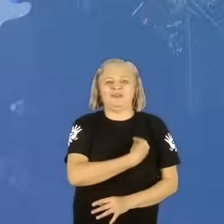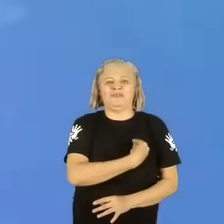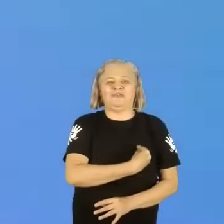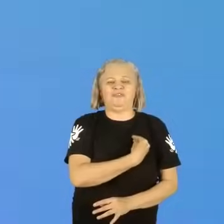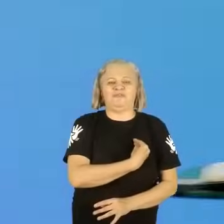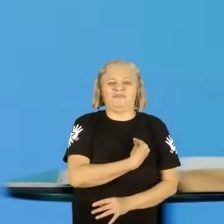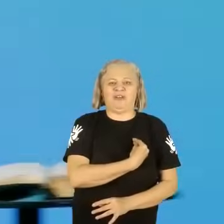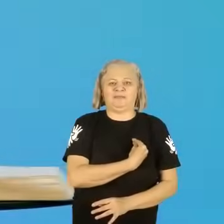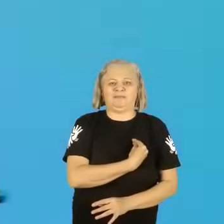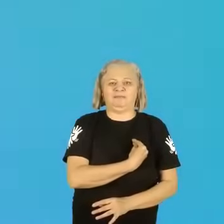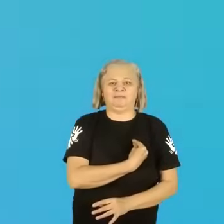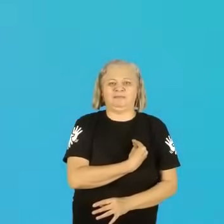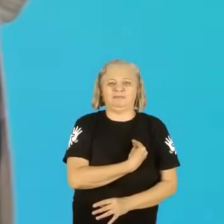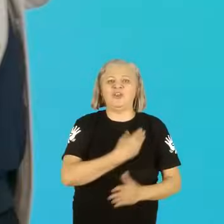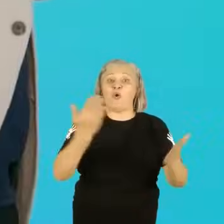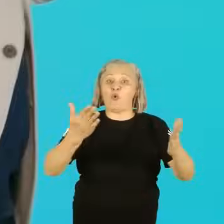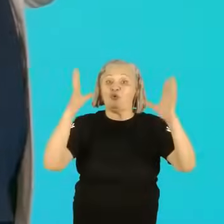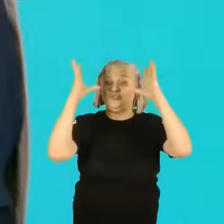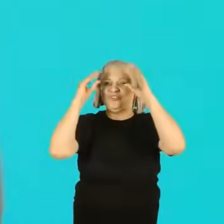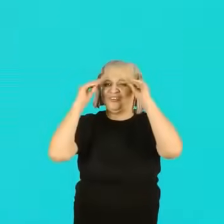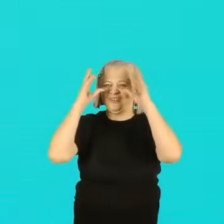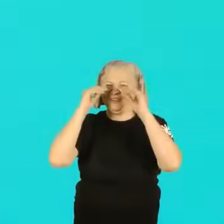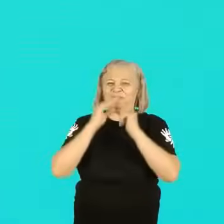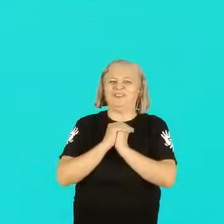está fazendo na sua vida hoje à noite.